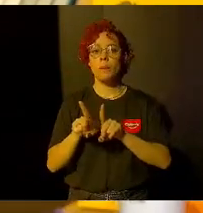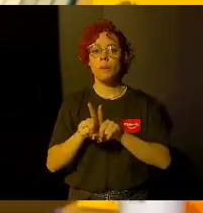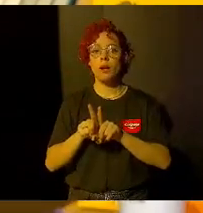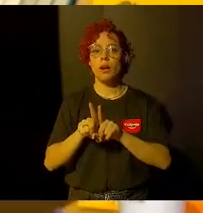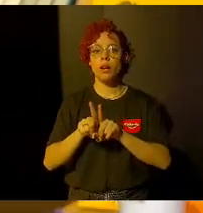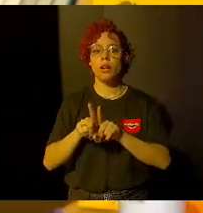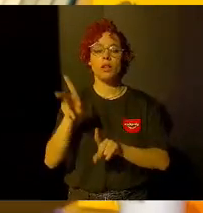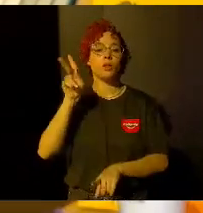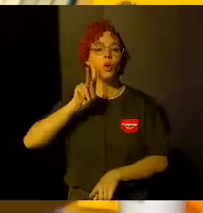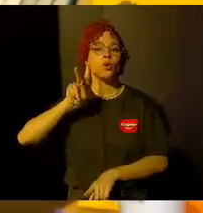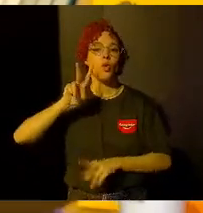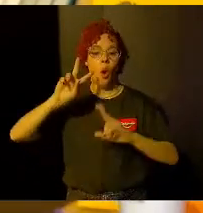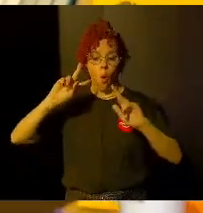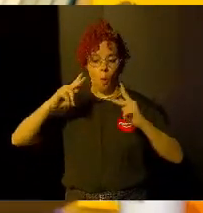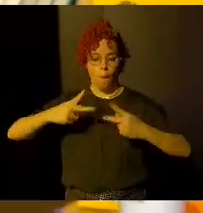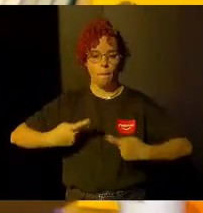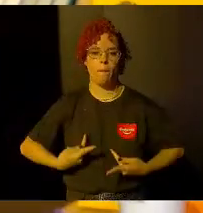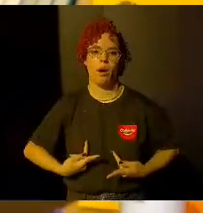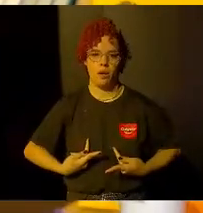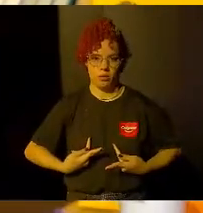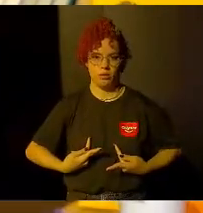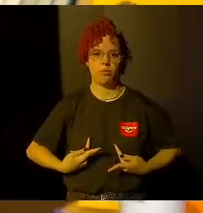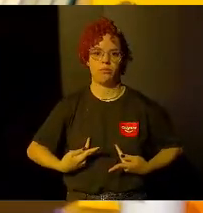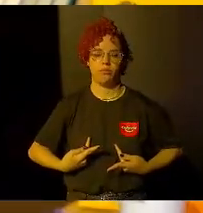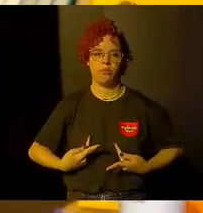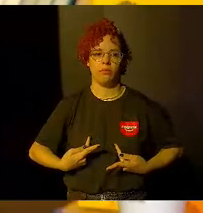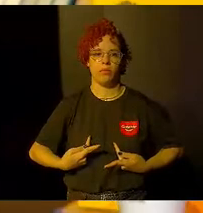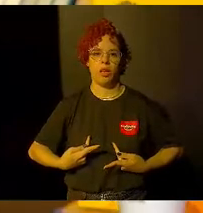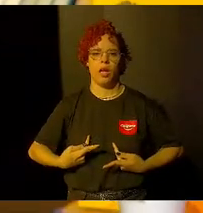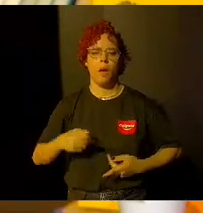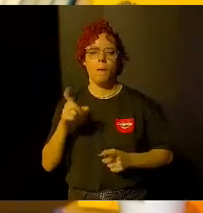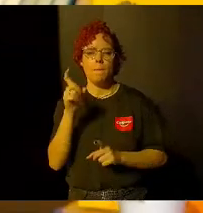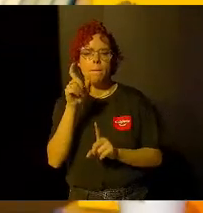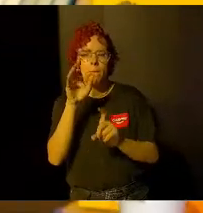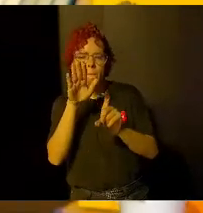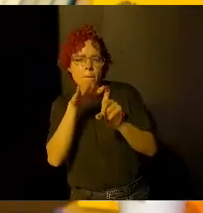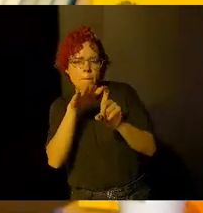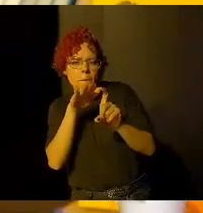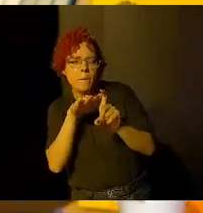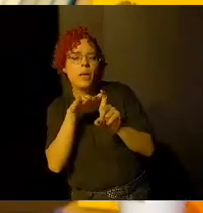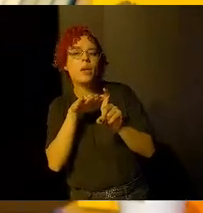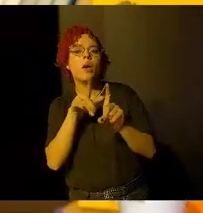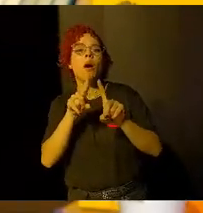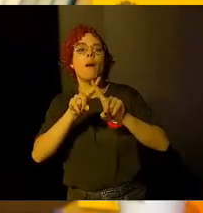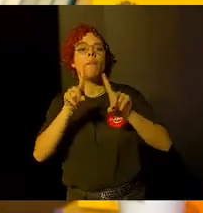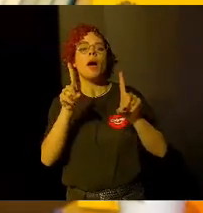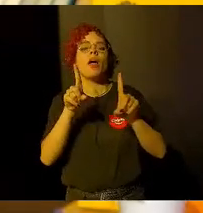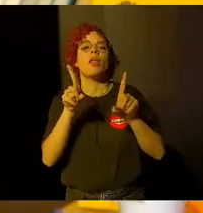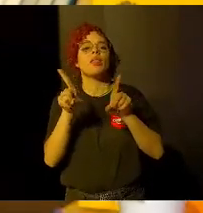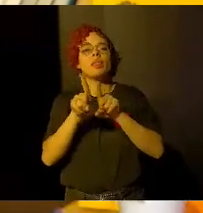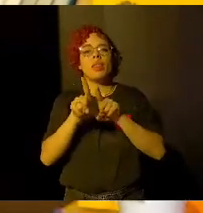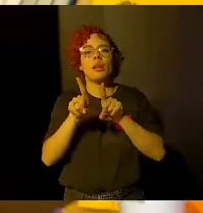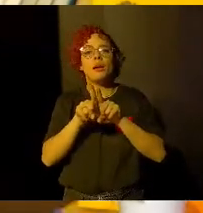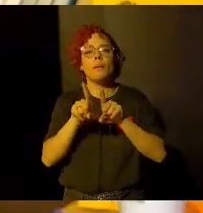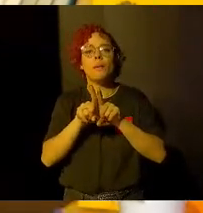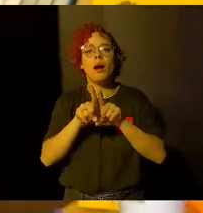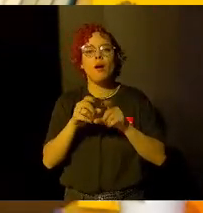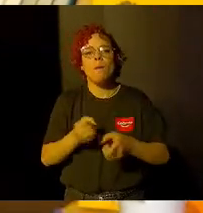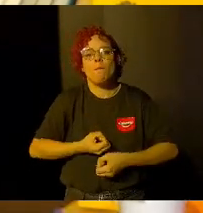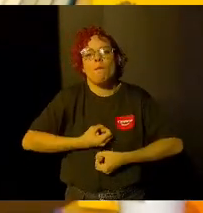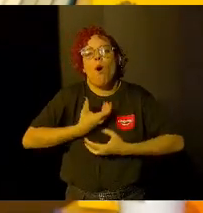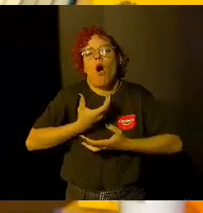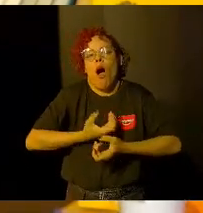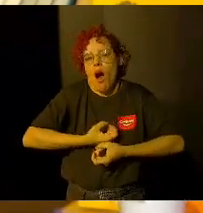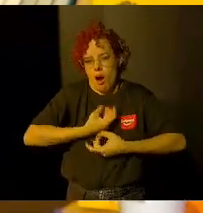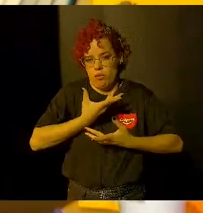de grandes fatos míticos que por serem míticos são obviamente indiscutivelmente poéticos